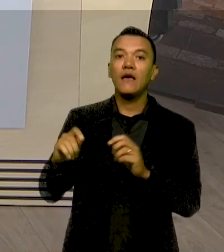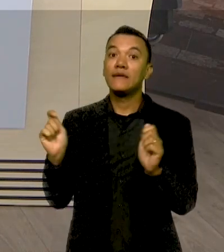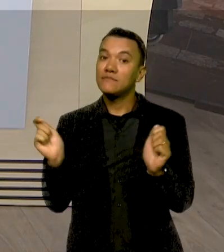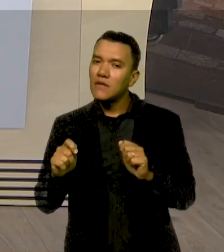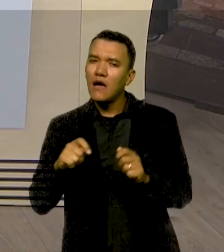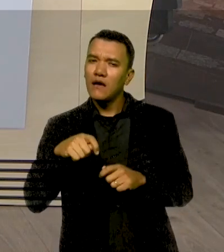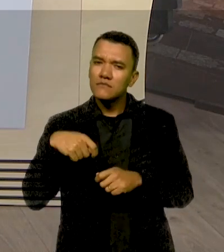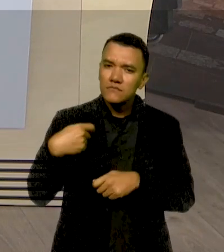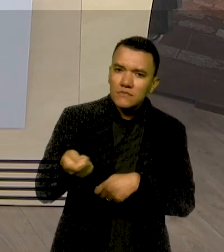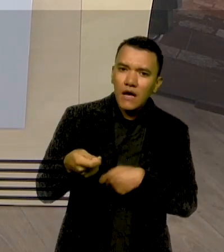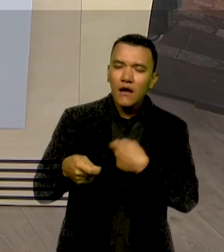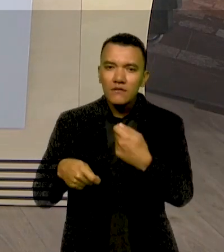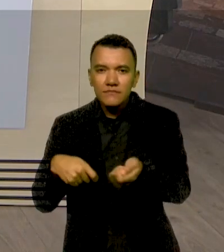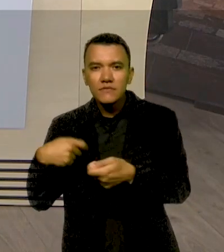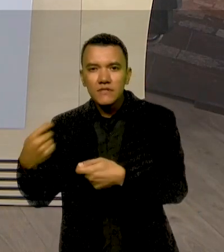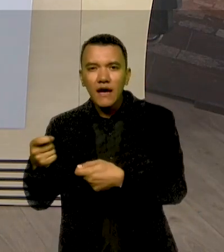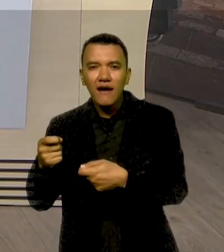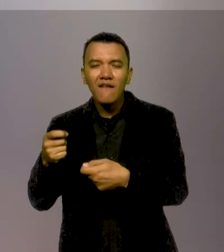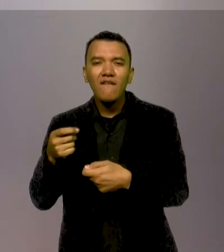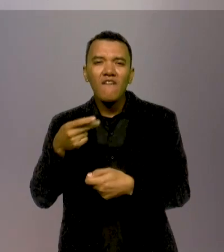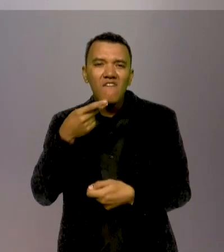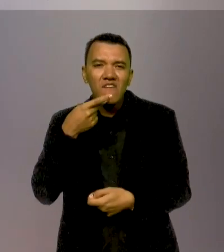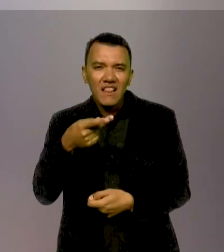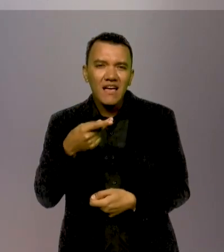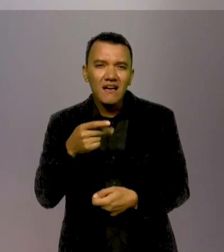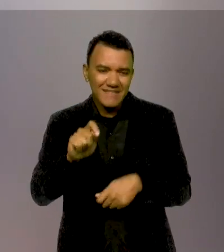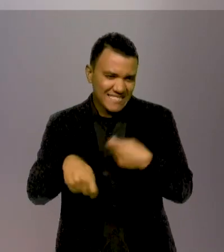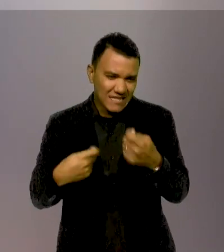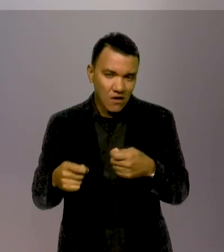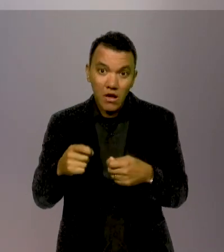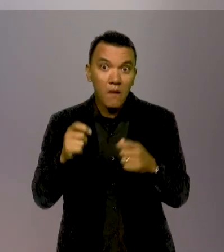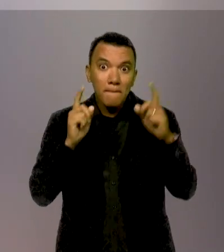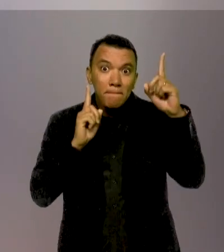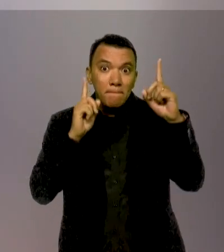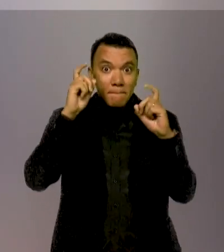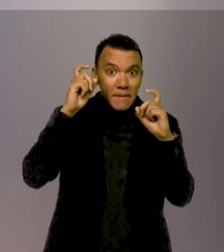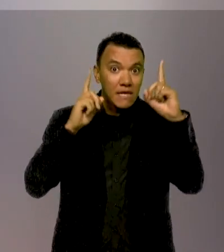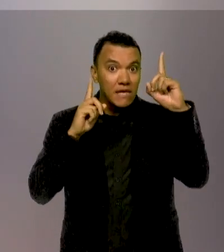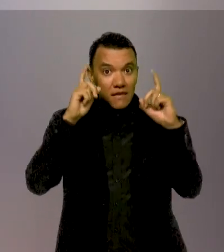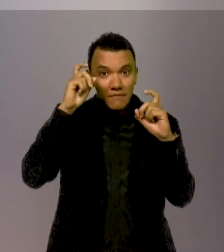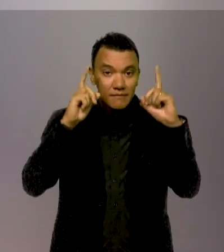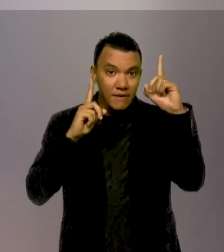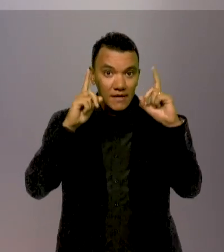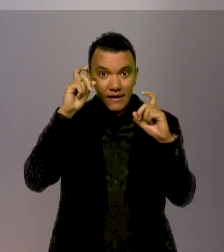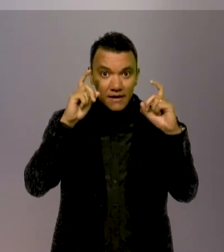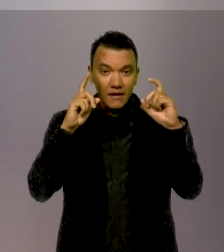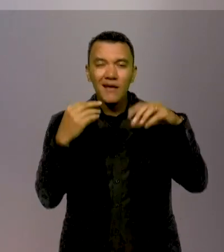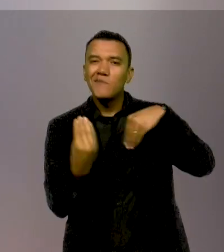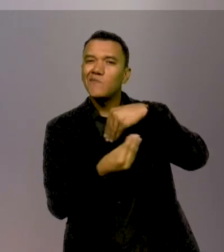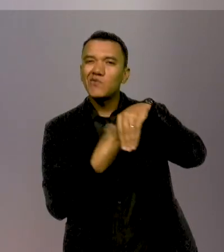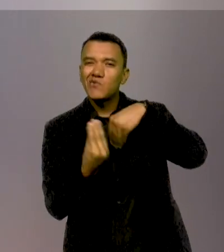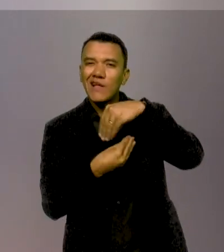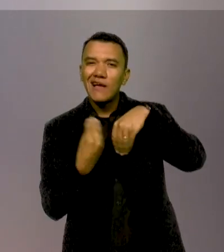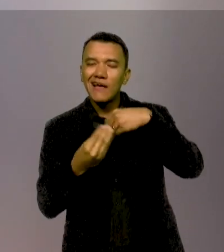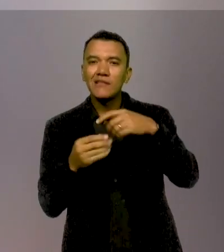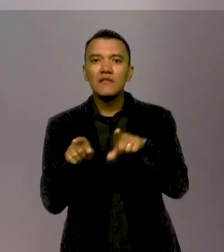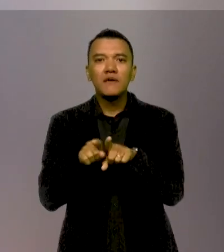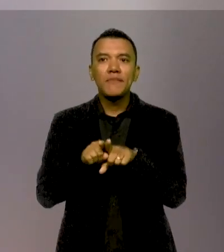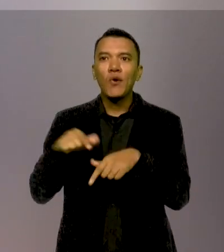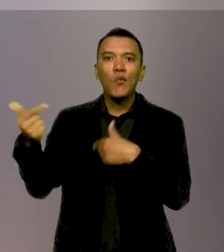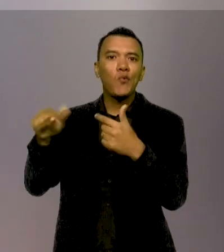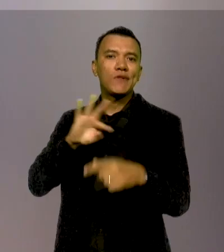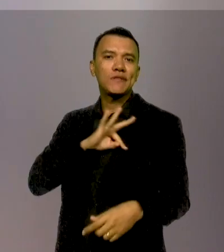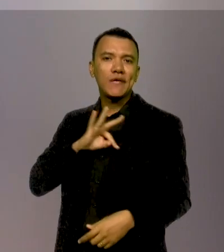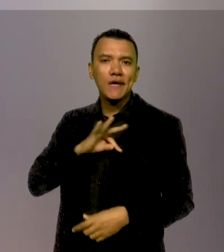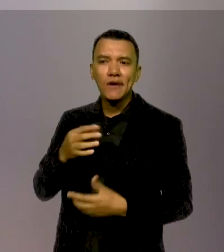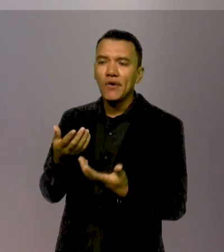sinais, que naquele momento era chamado de mímica, inclusive era bastante utilizado, bastante misturado com outras técnicas de